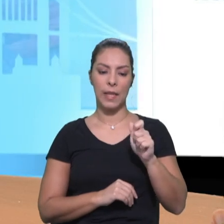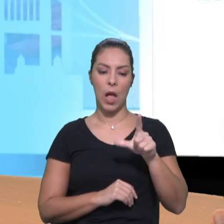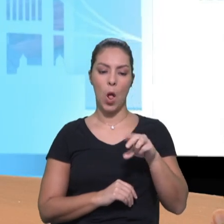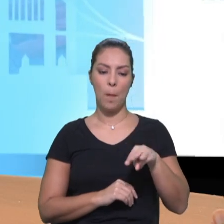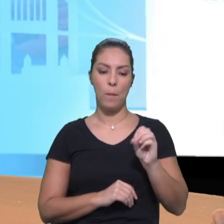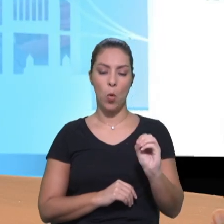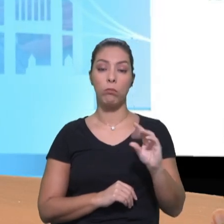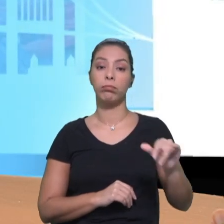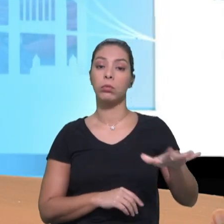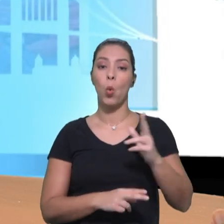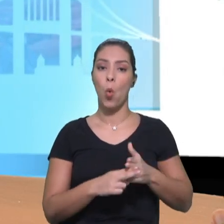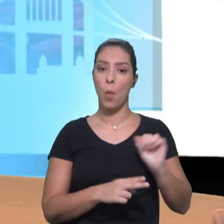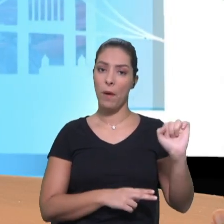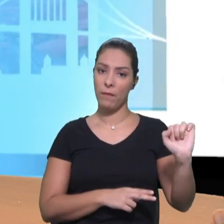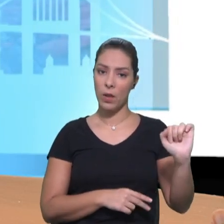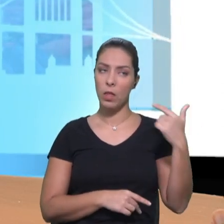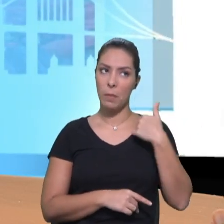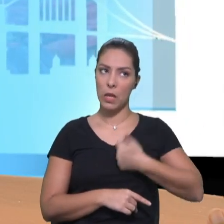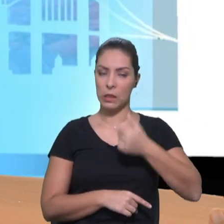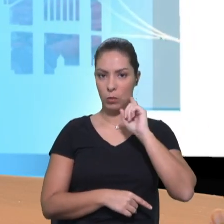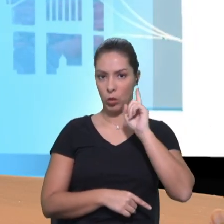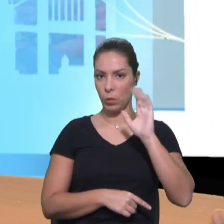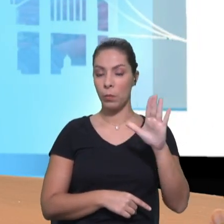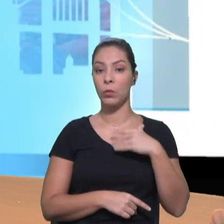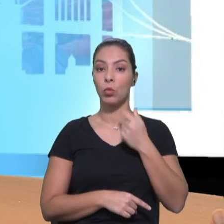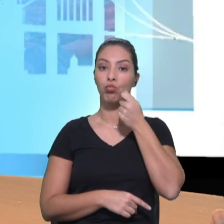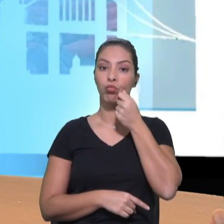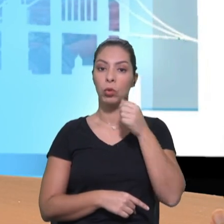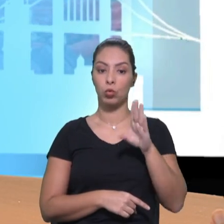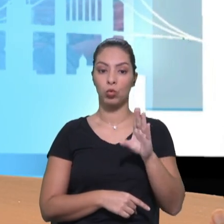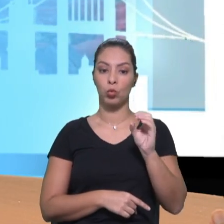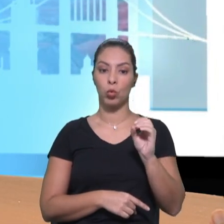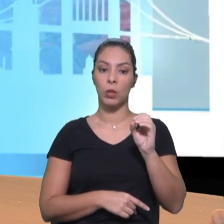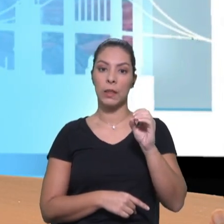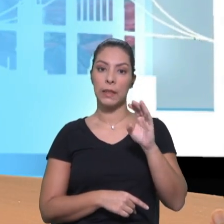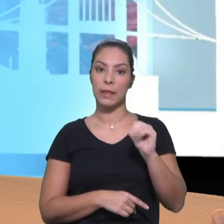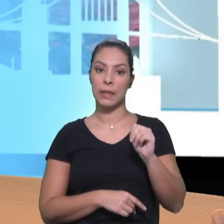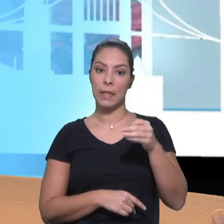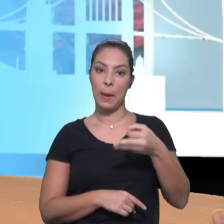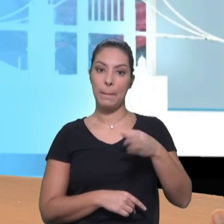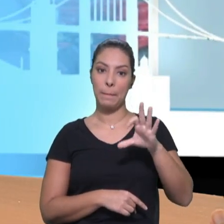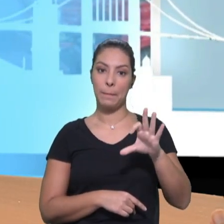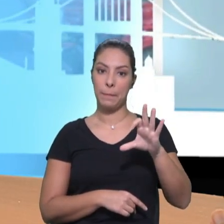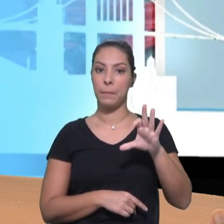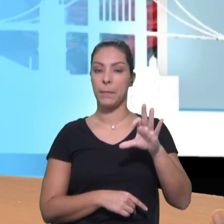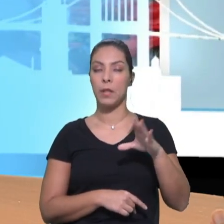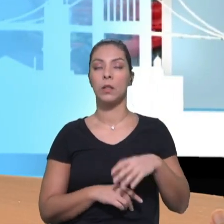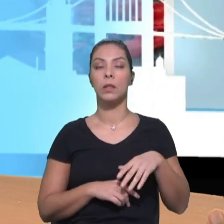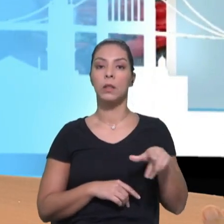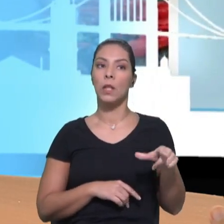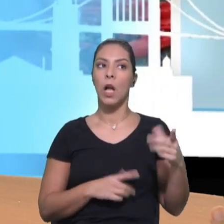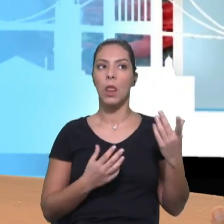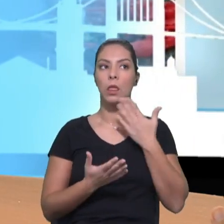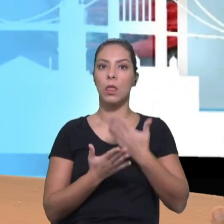importante entregá-la. O padre Giuseppe Midili tem esta experiência, então, de unificar linguagens, ou pelo menos